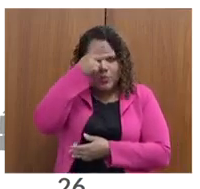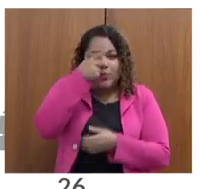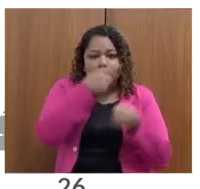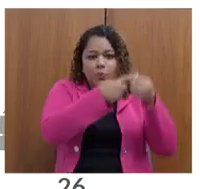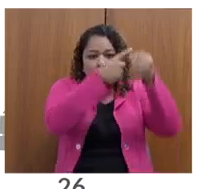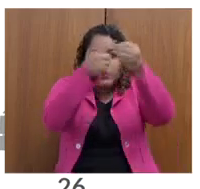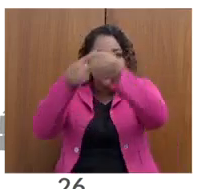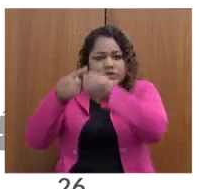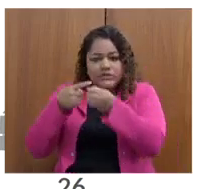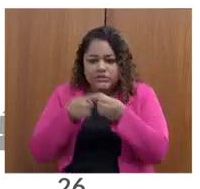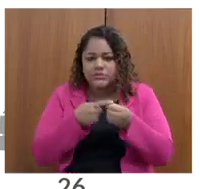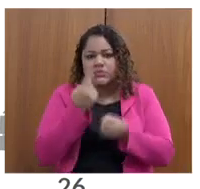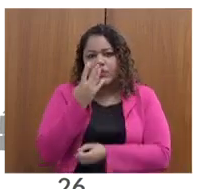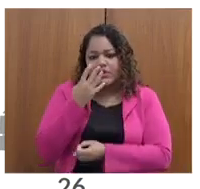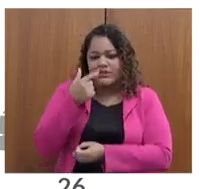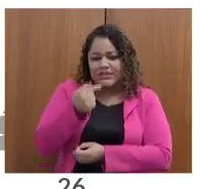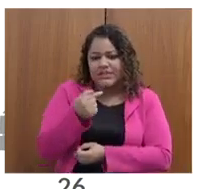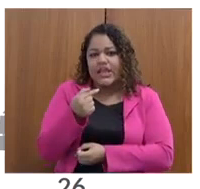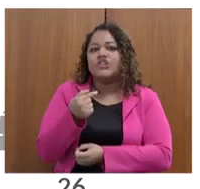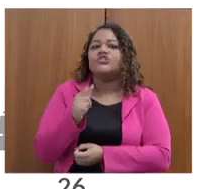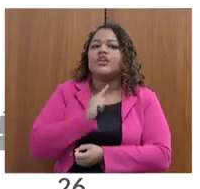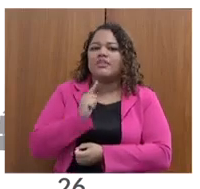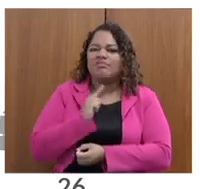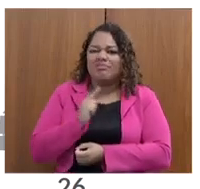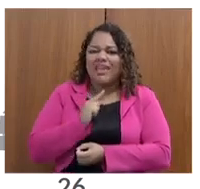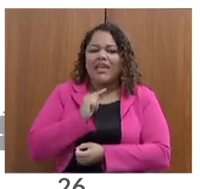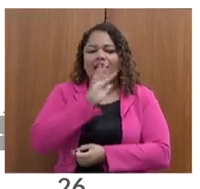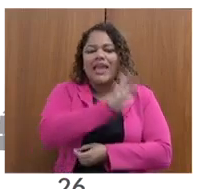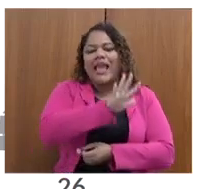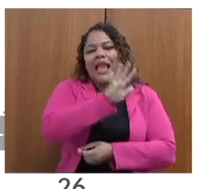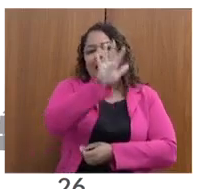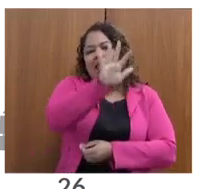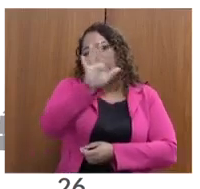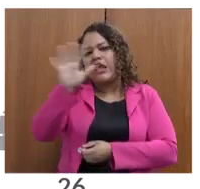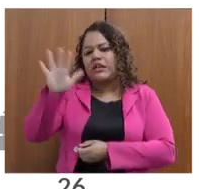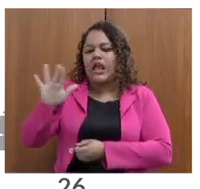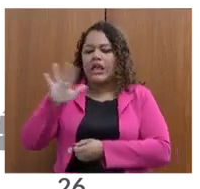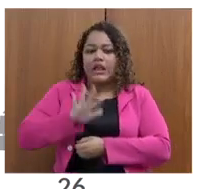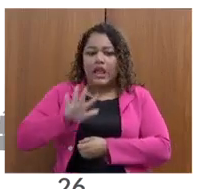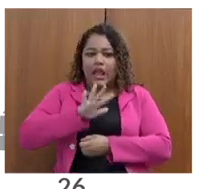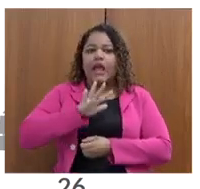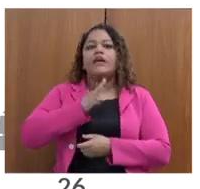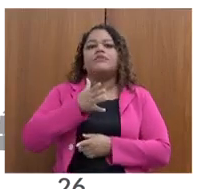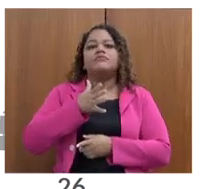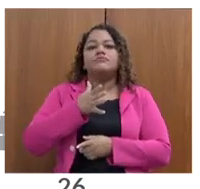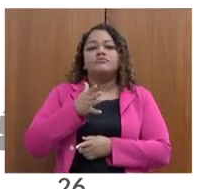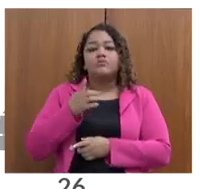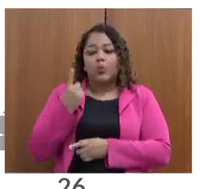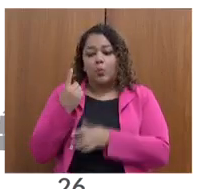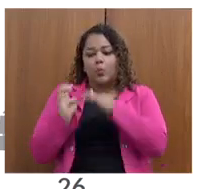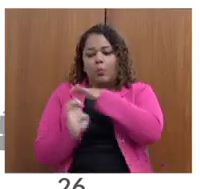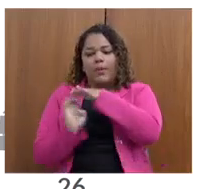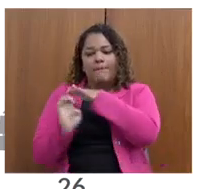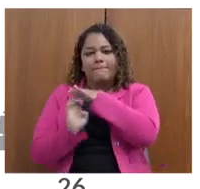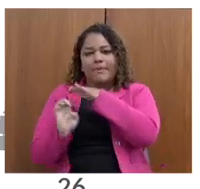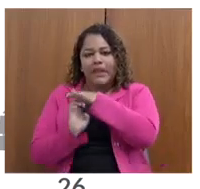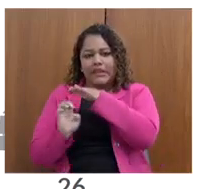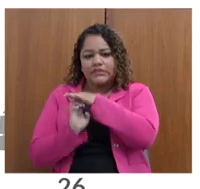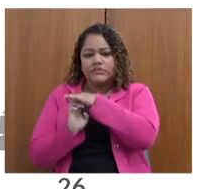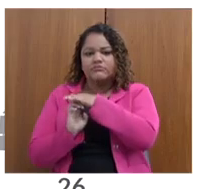eu colocaria regiões né assim o impacto de uma de uma empresa ela